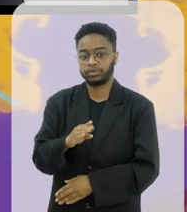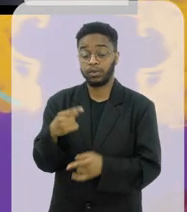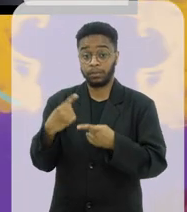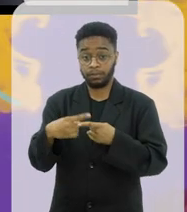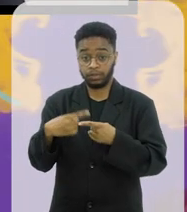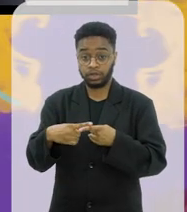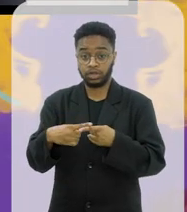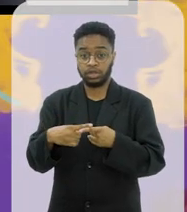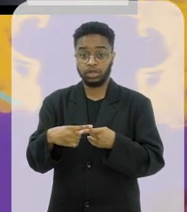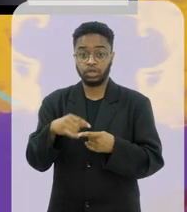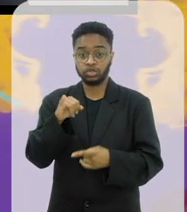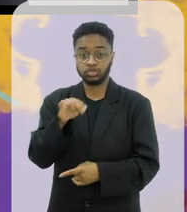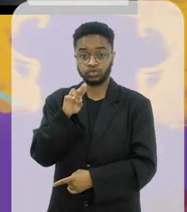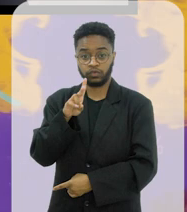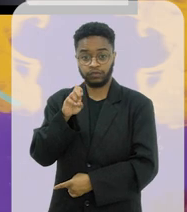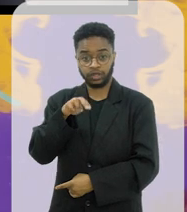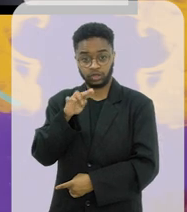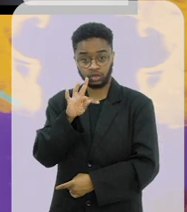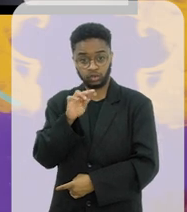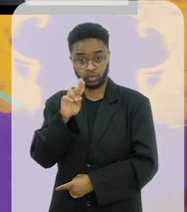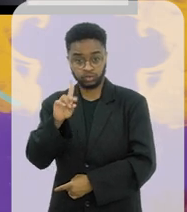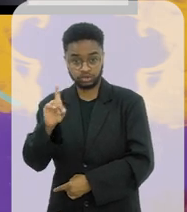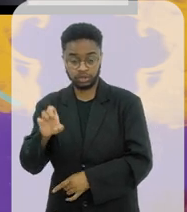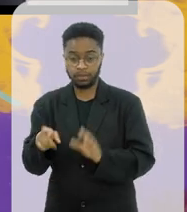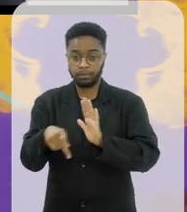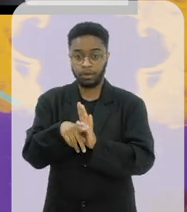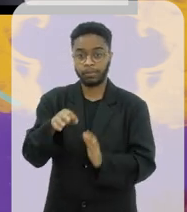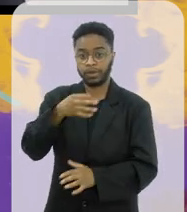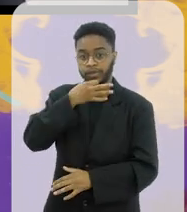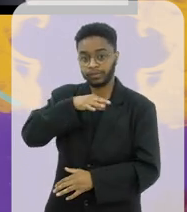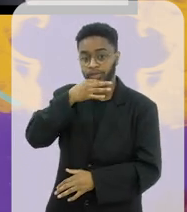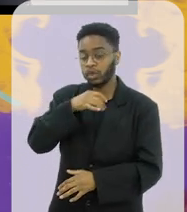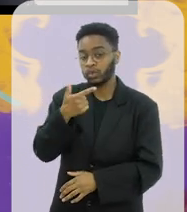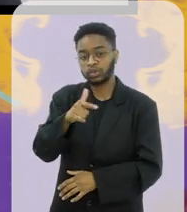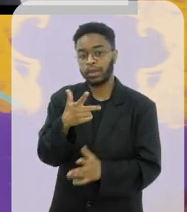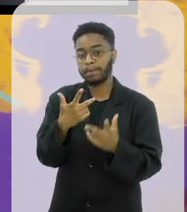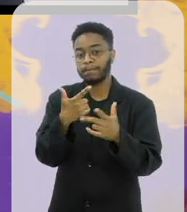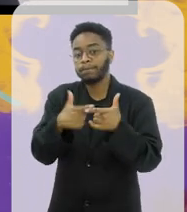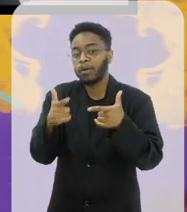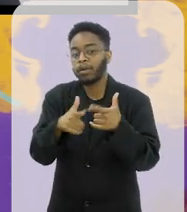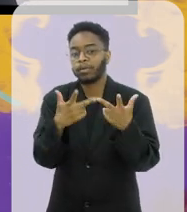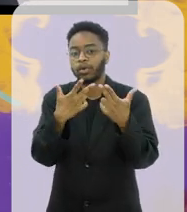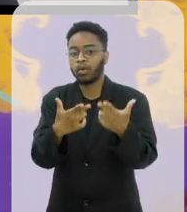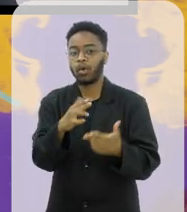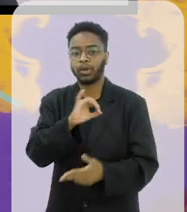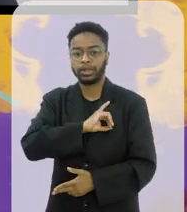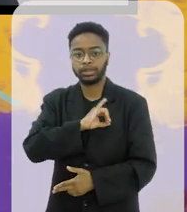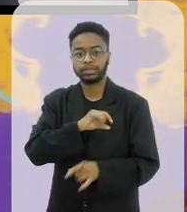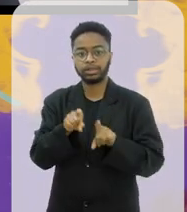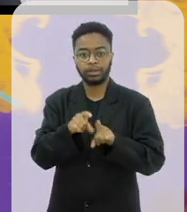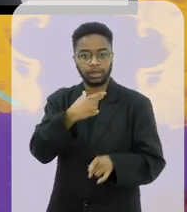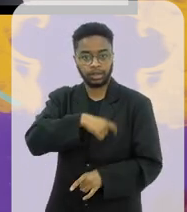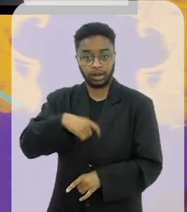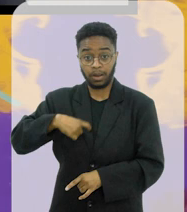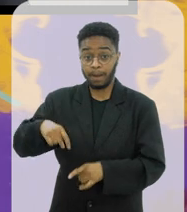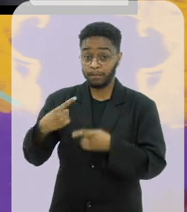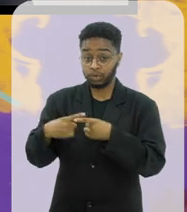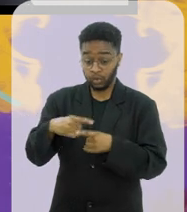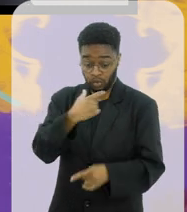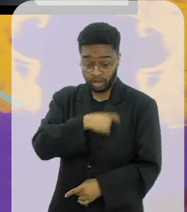em Caxias do Sul não teve, assim, problemas como o Inter e o Grêmio tiveram, né? Porque o Grêmio teve o